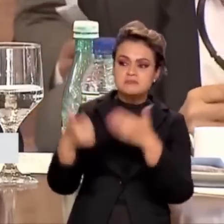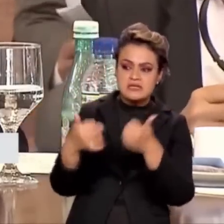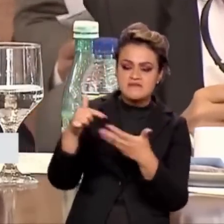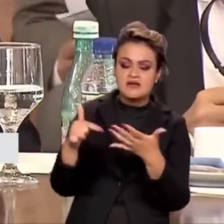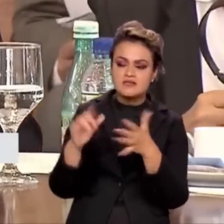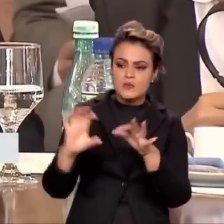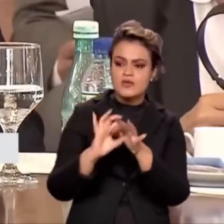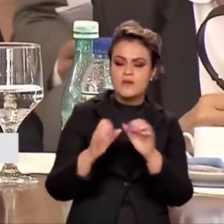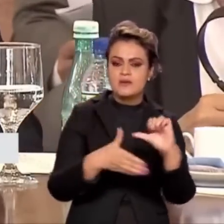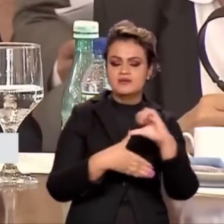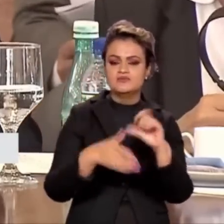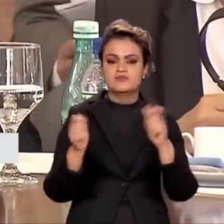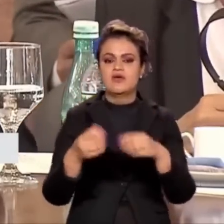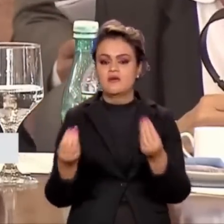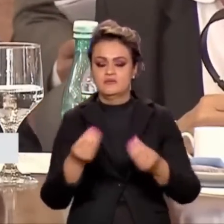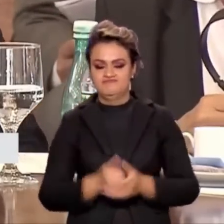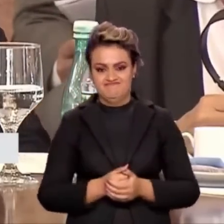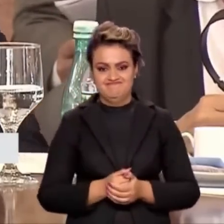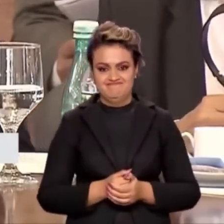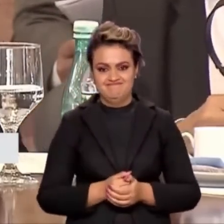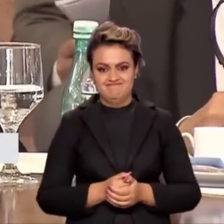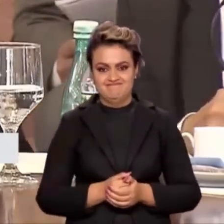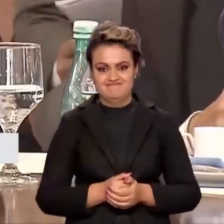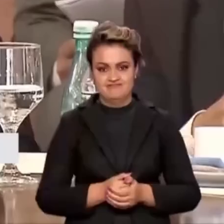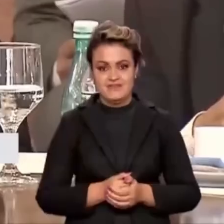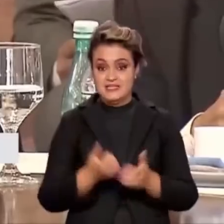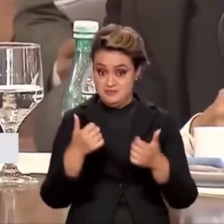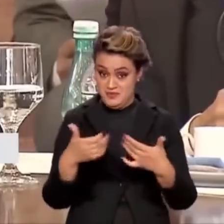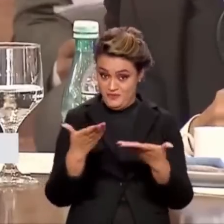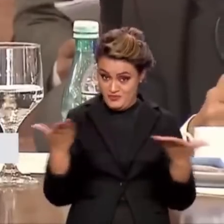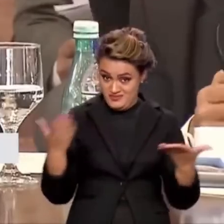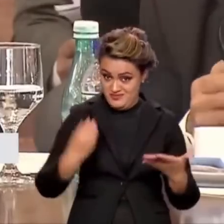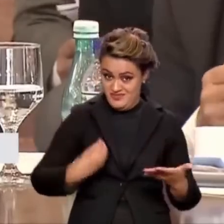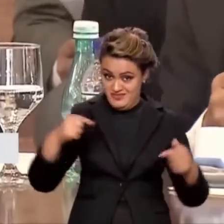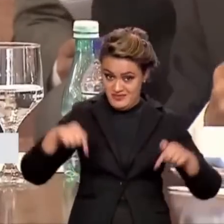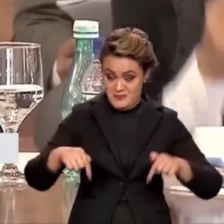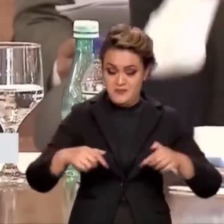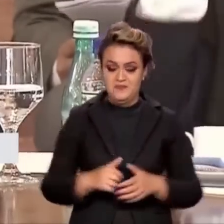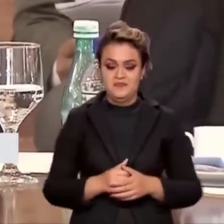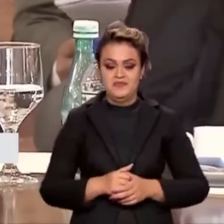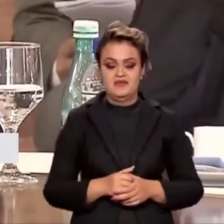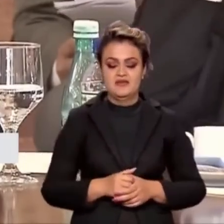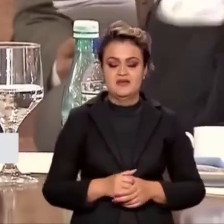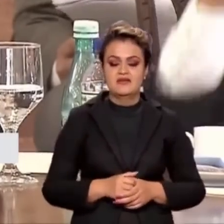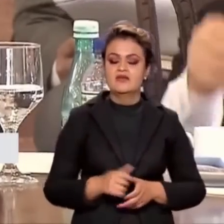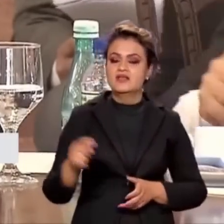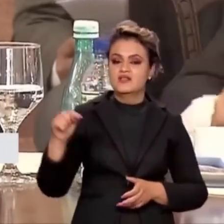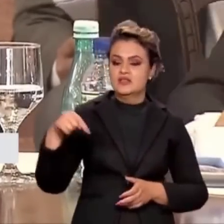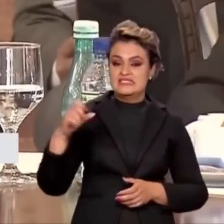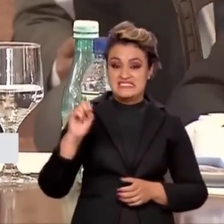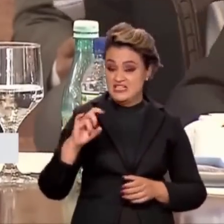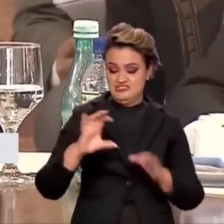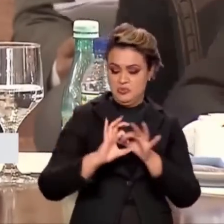da América do Sul. Senhoras e senhores, companheiros e companheiras, enquanto estivermos